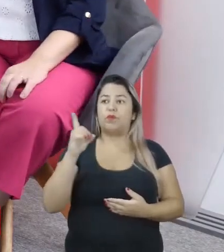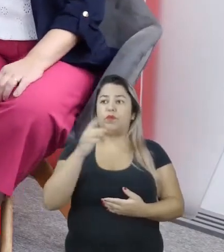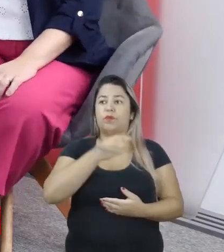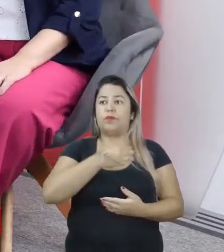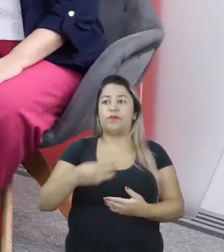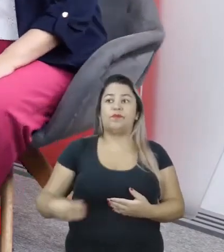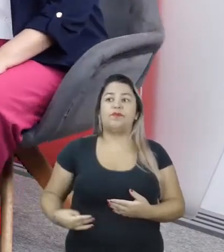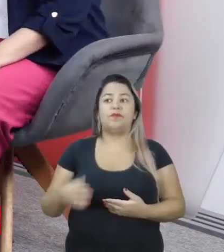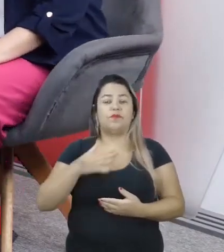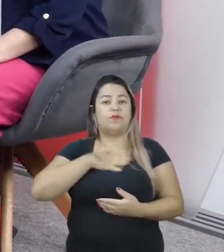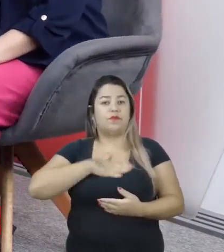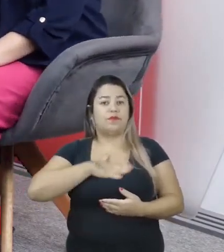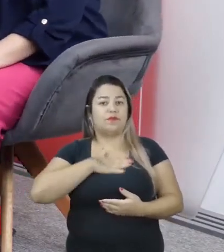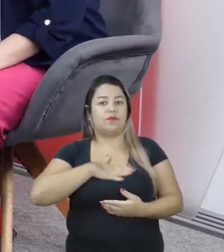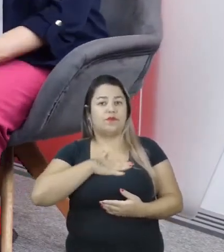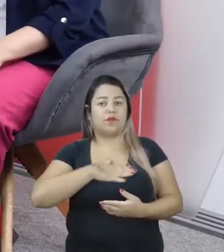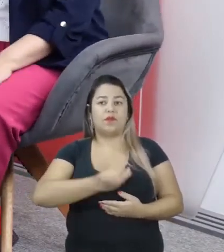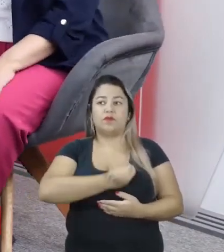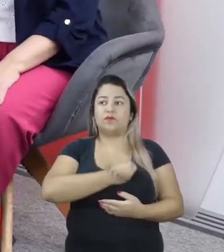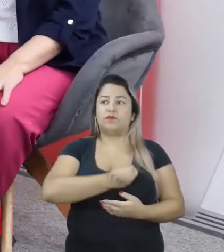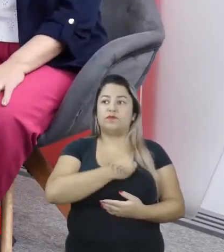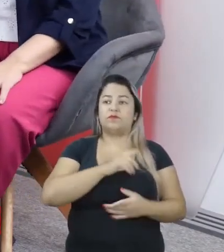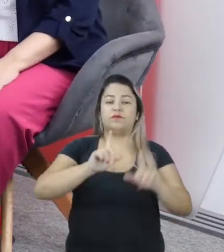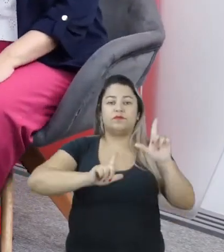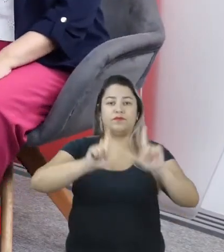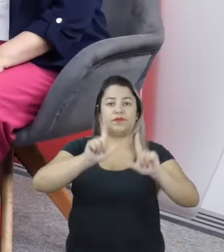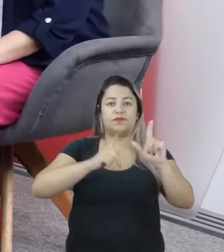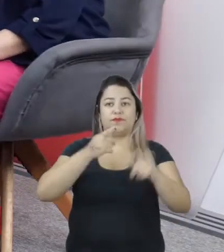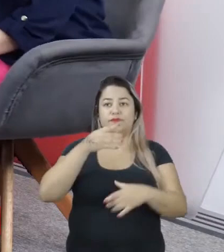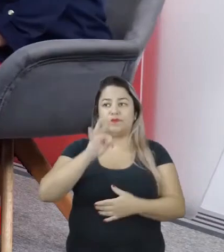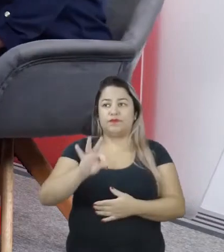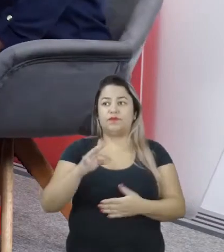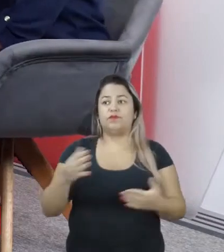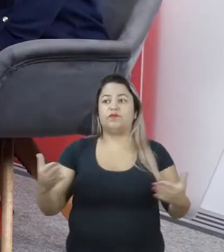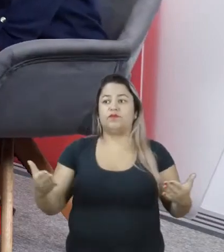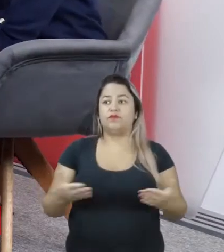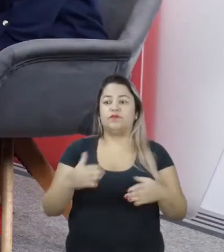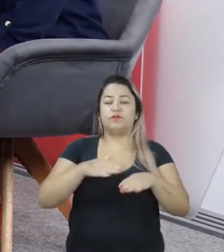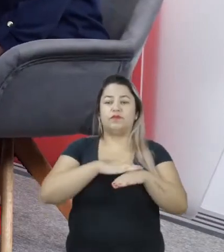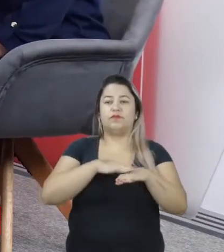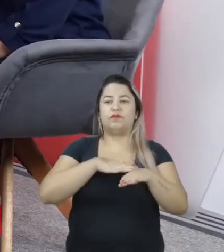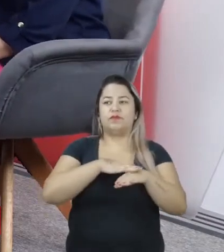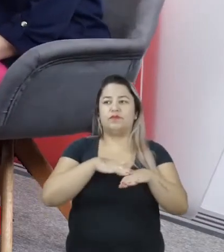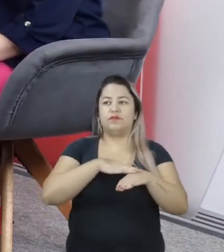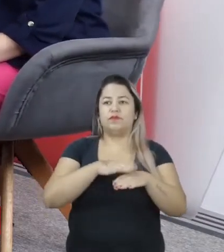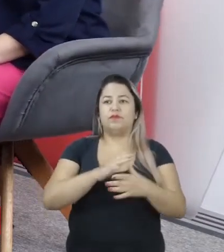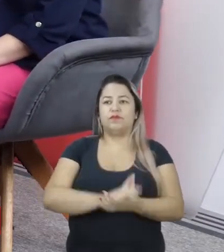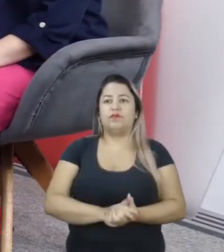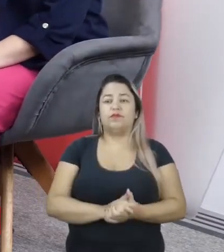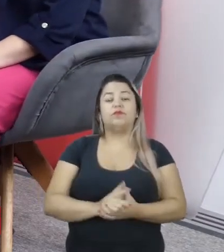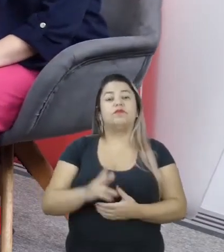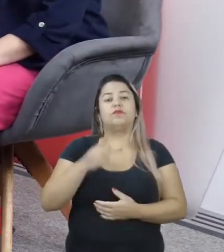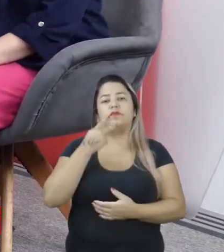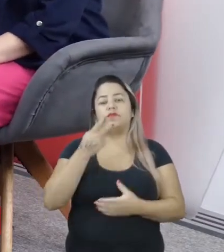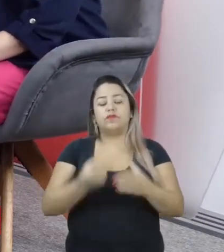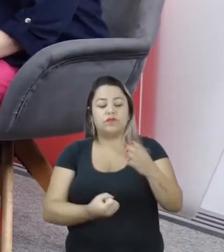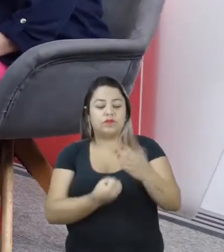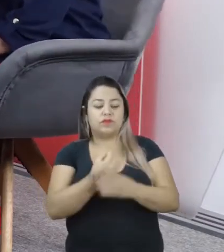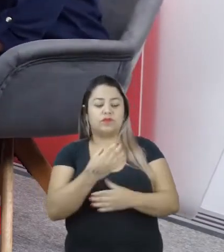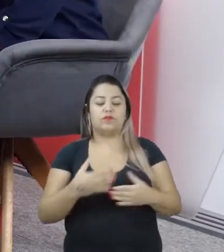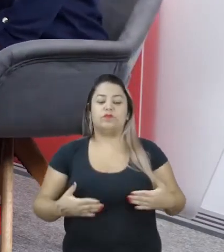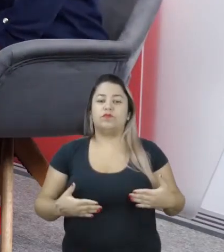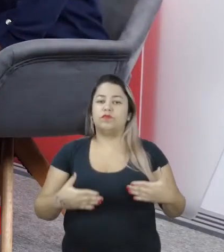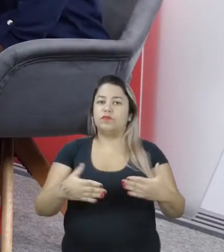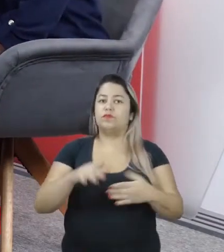é um prazer estar aqui com você, Amanda, e com a TV PT. Vai ser um prazer hoje aqui a nossa conversa. Com certeza, e falar da criação do Ministério,